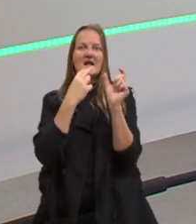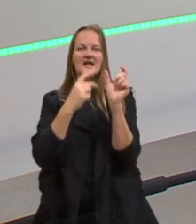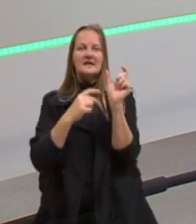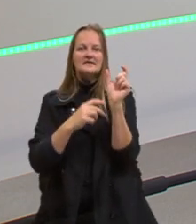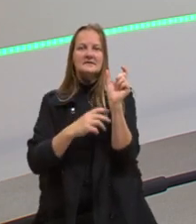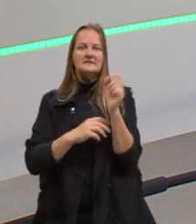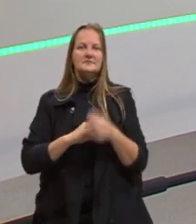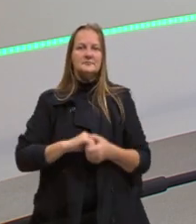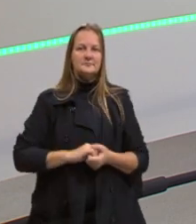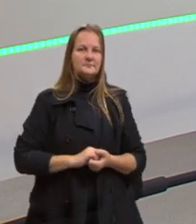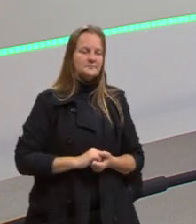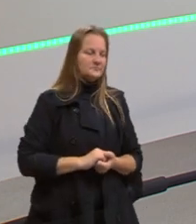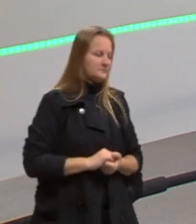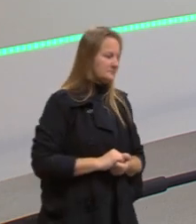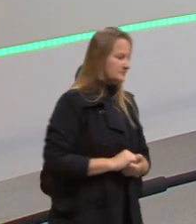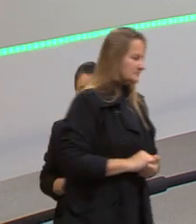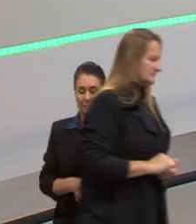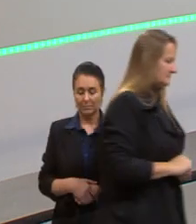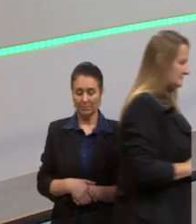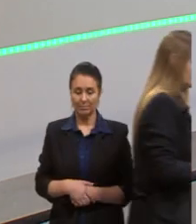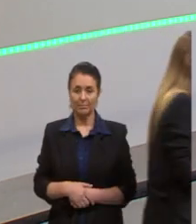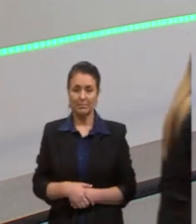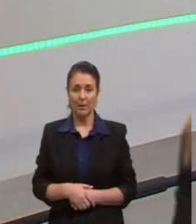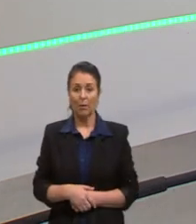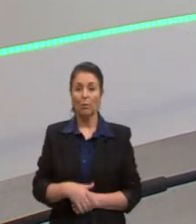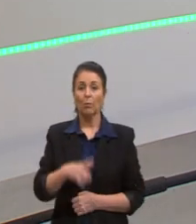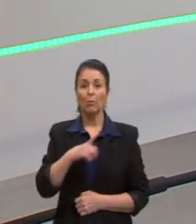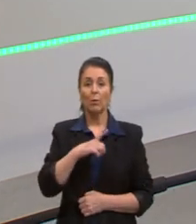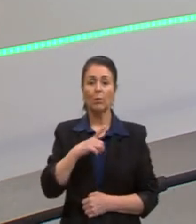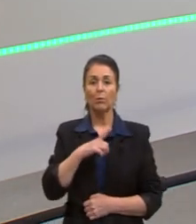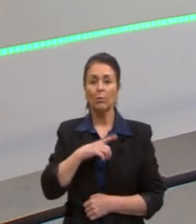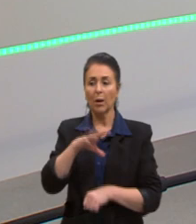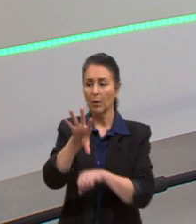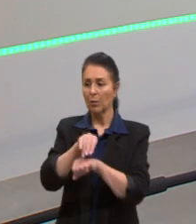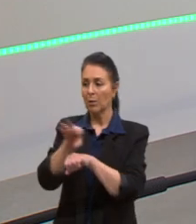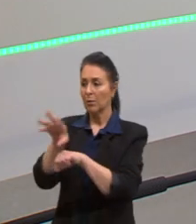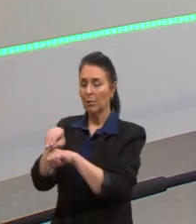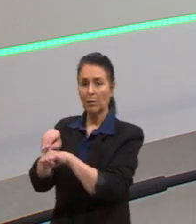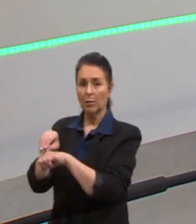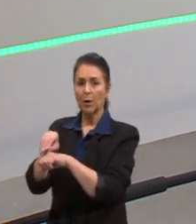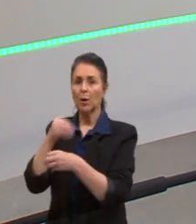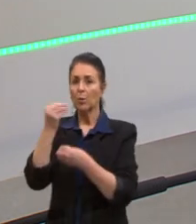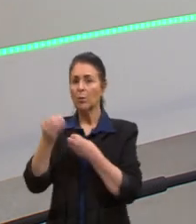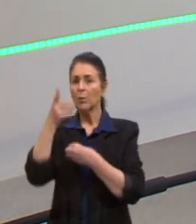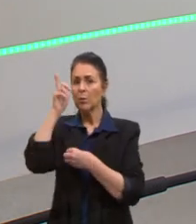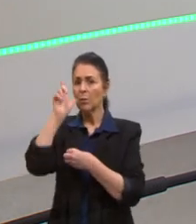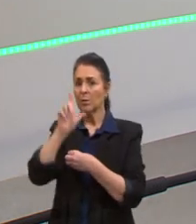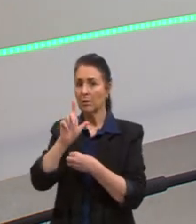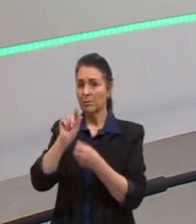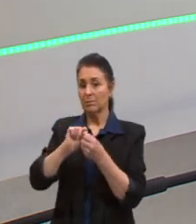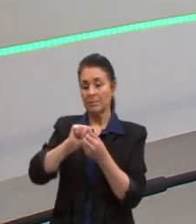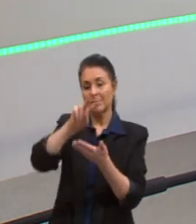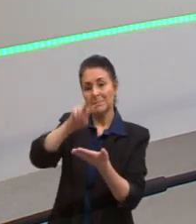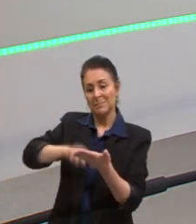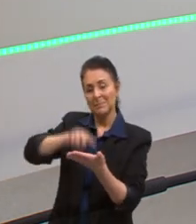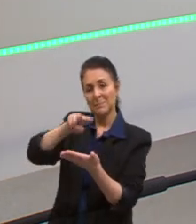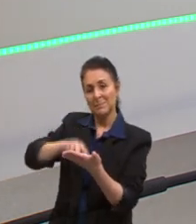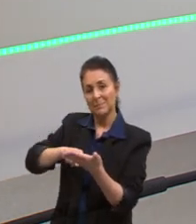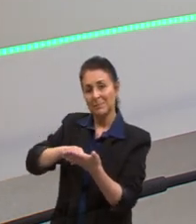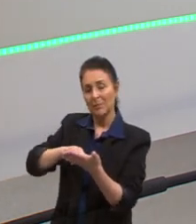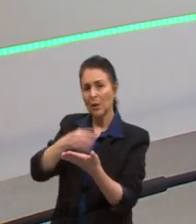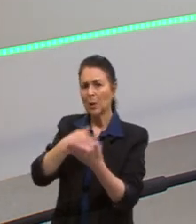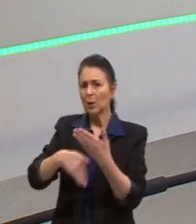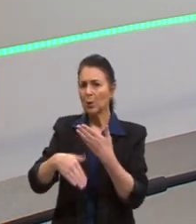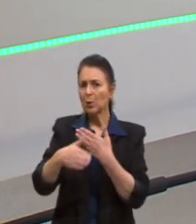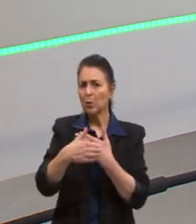bagagem né de conhecimentos essa bagagem de conhecimento vem da tuas leituras que tu faça tá todo